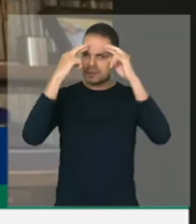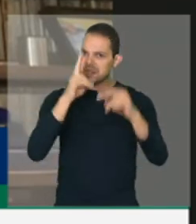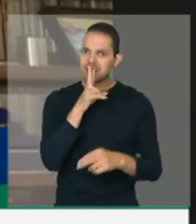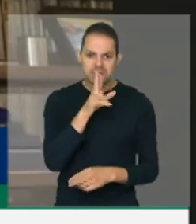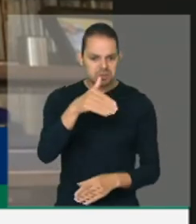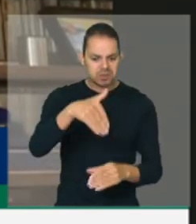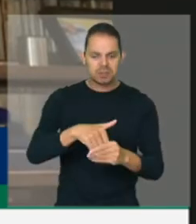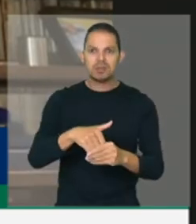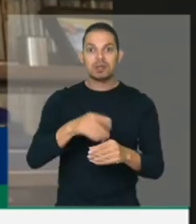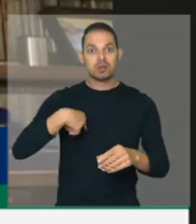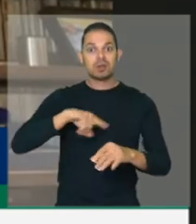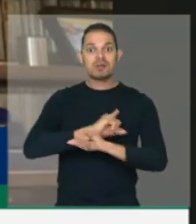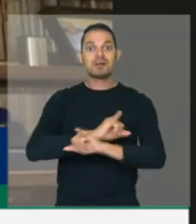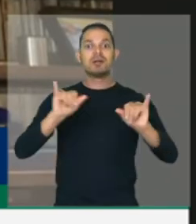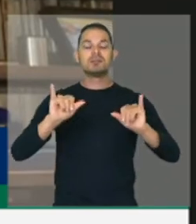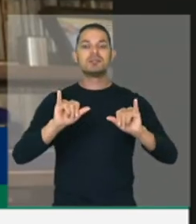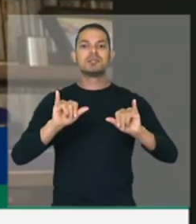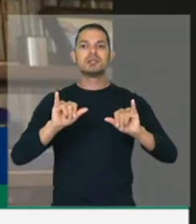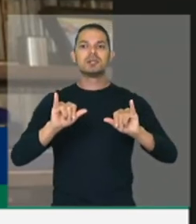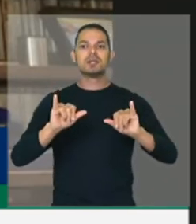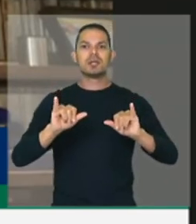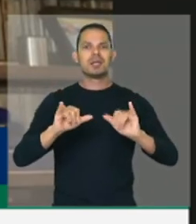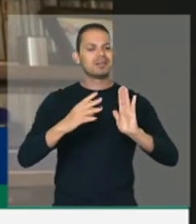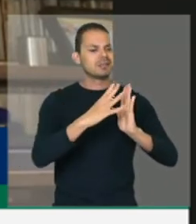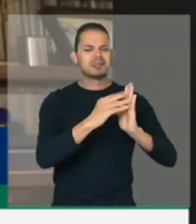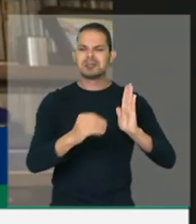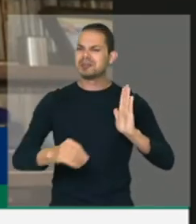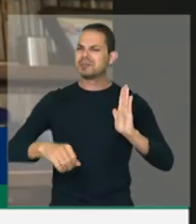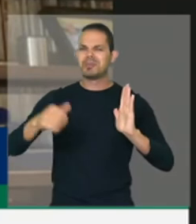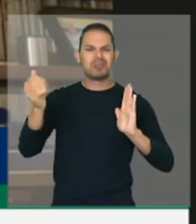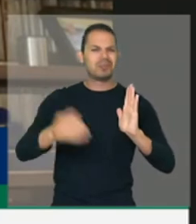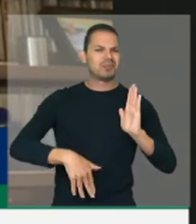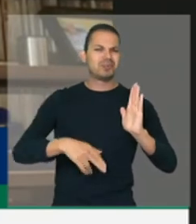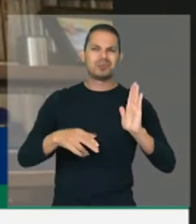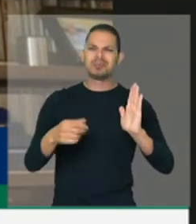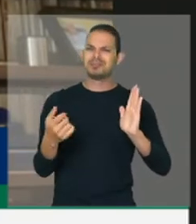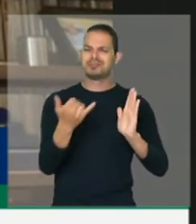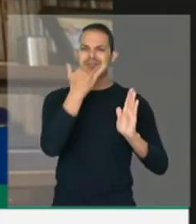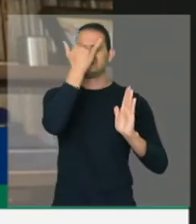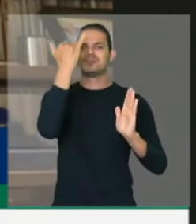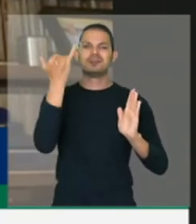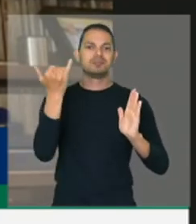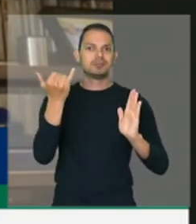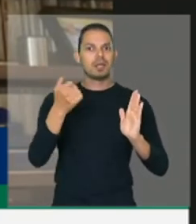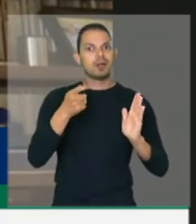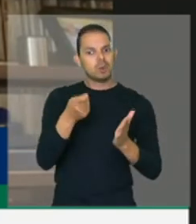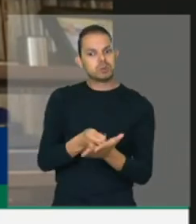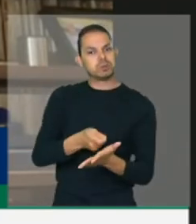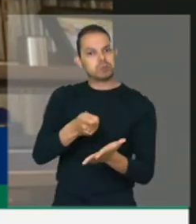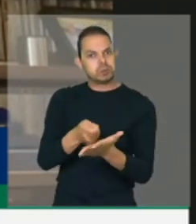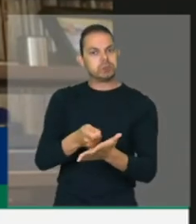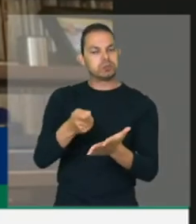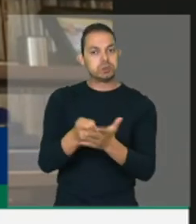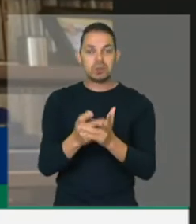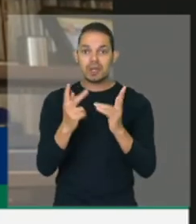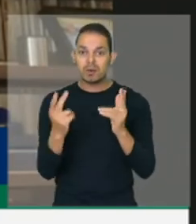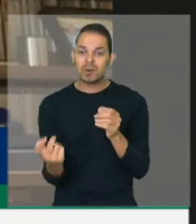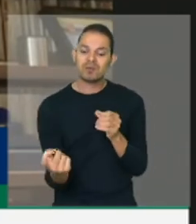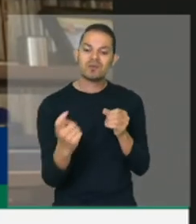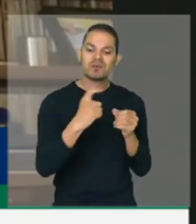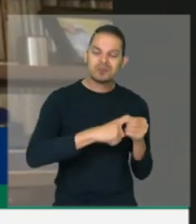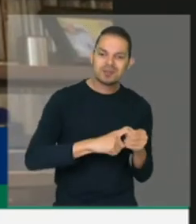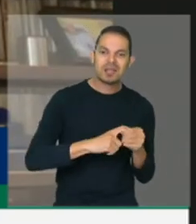urnas e nós dizíamos: esse modelo não vai dar certo. E insistir nele é insistir na volta